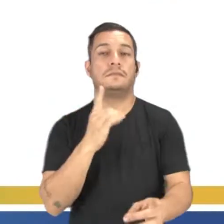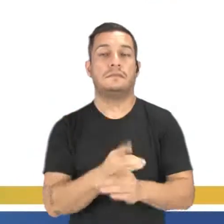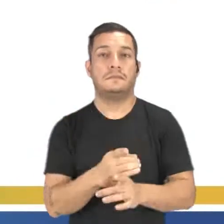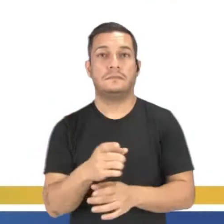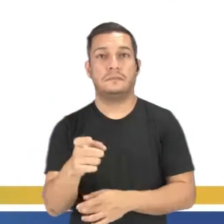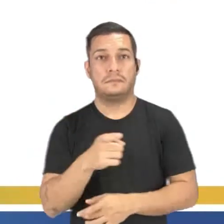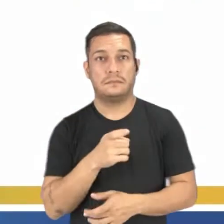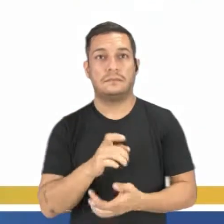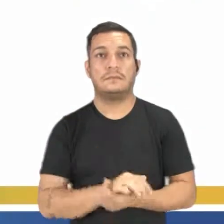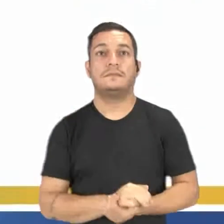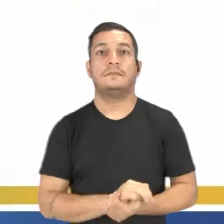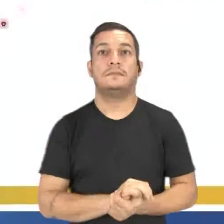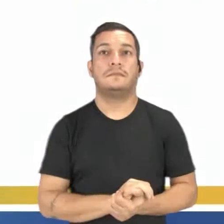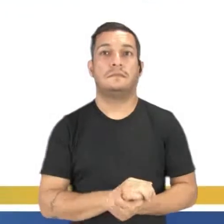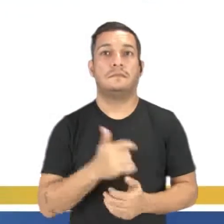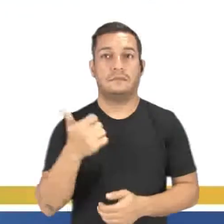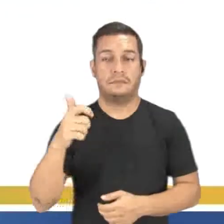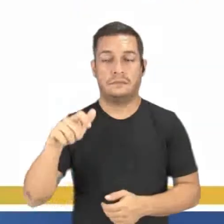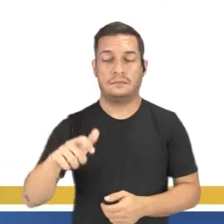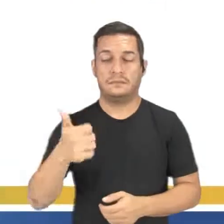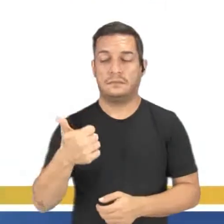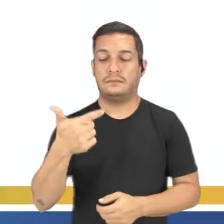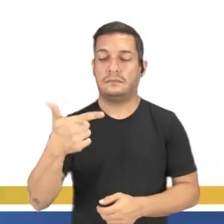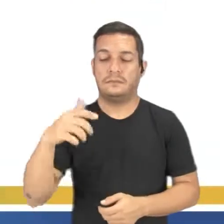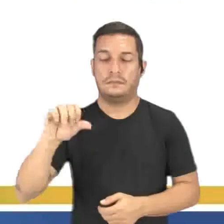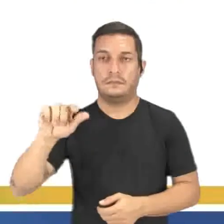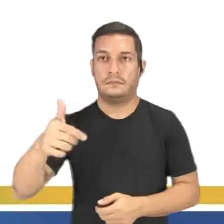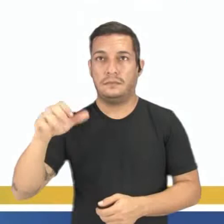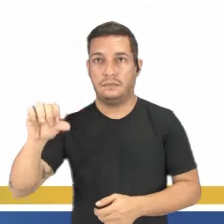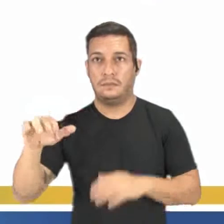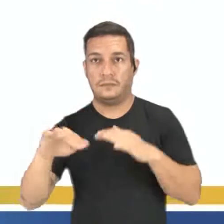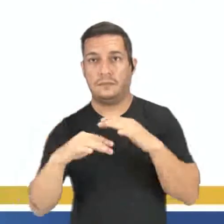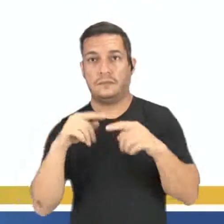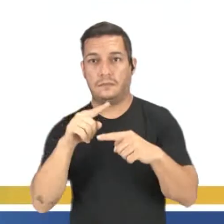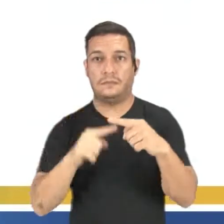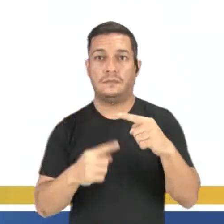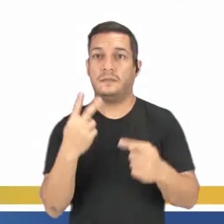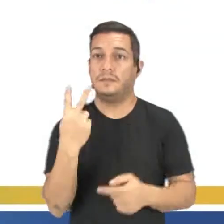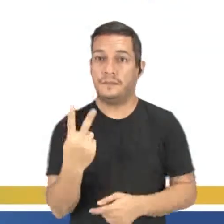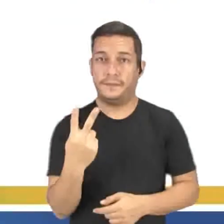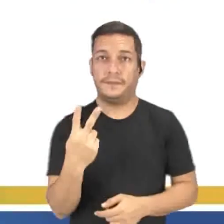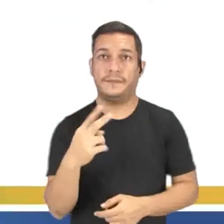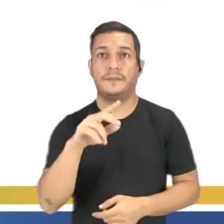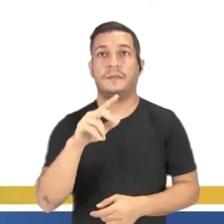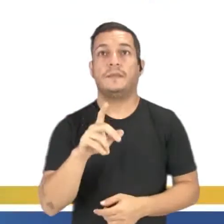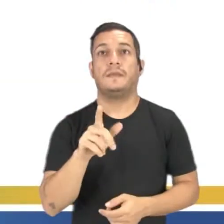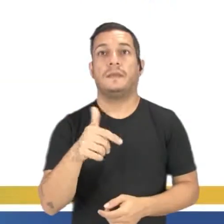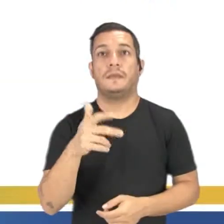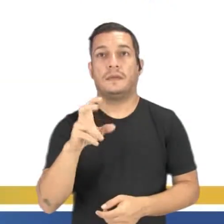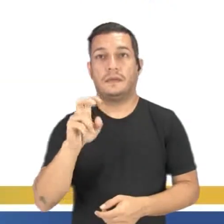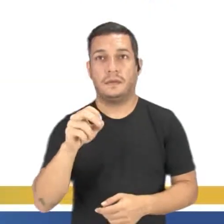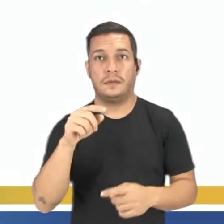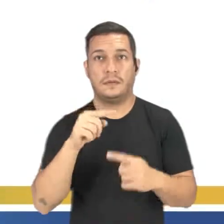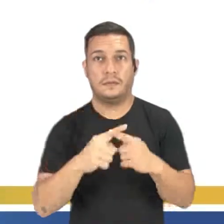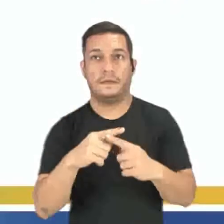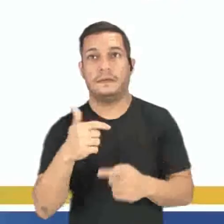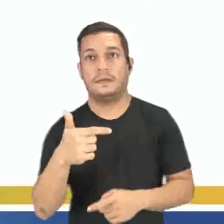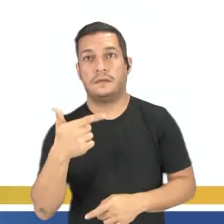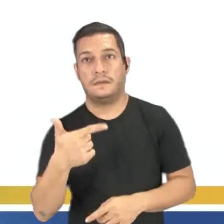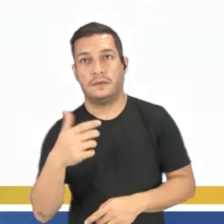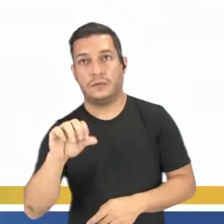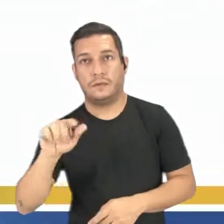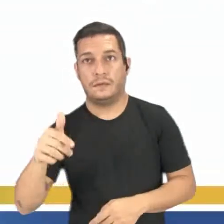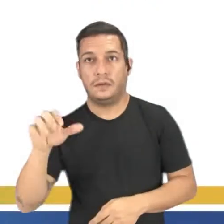descobrir com o x, 129,9 sobre 2. 150 vezes